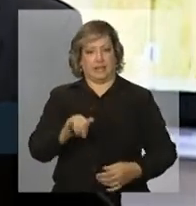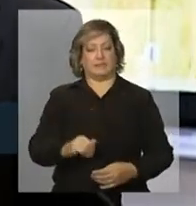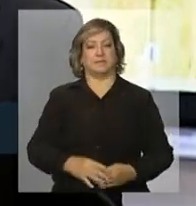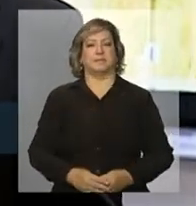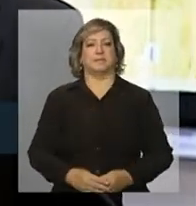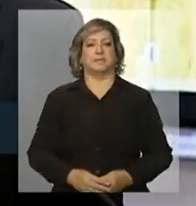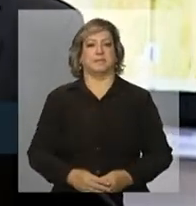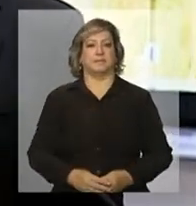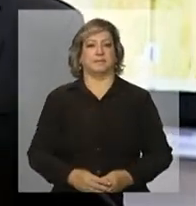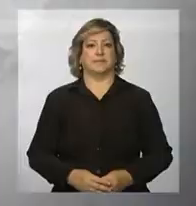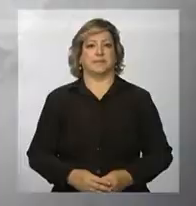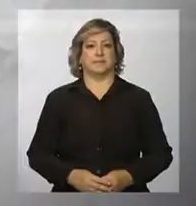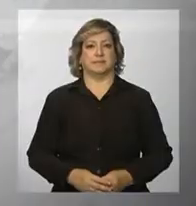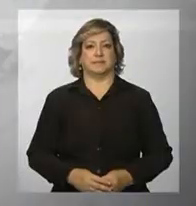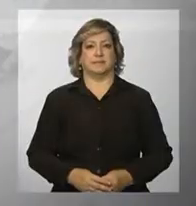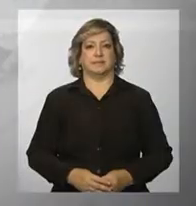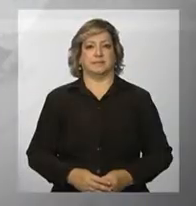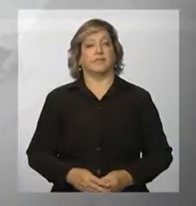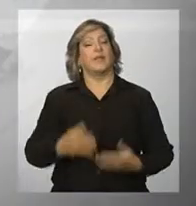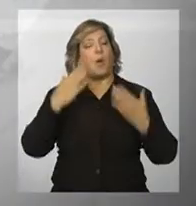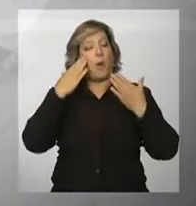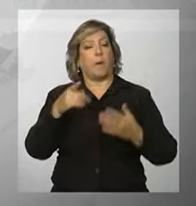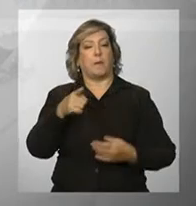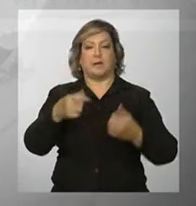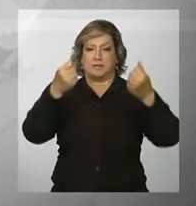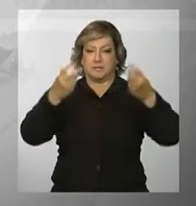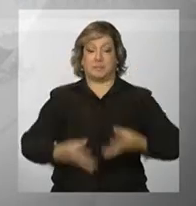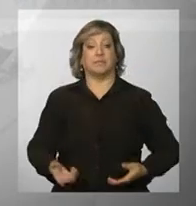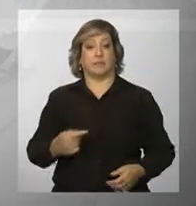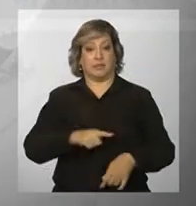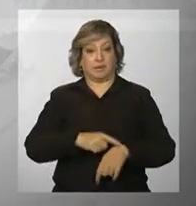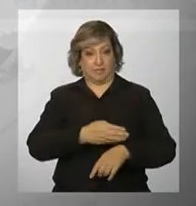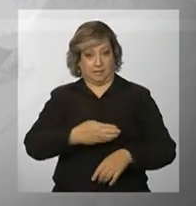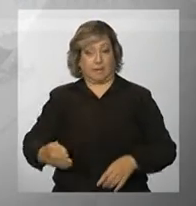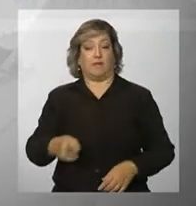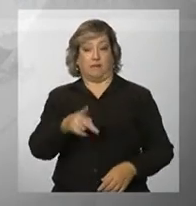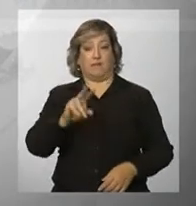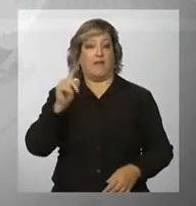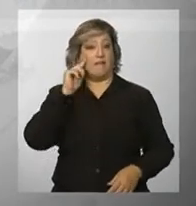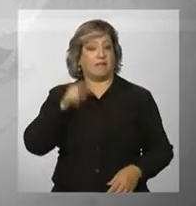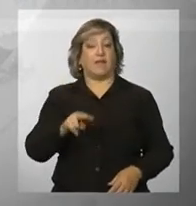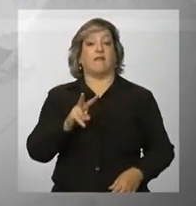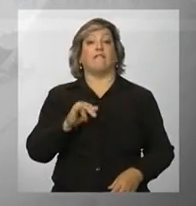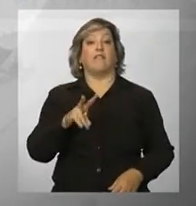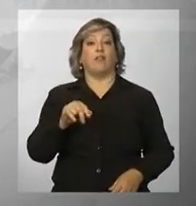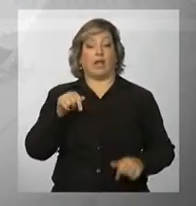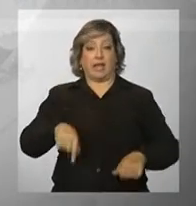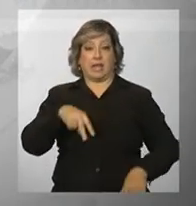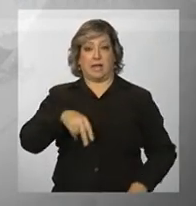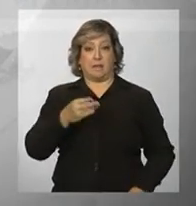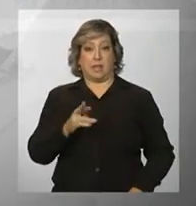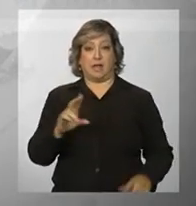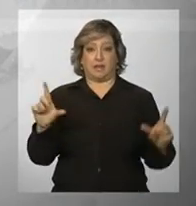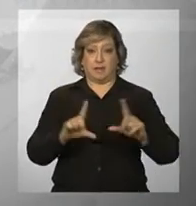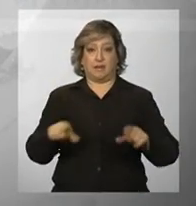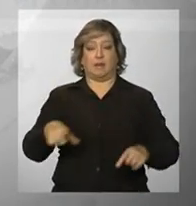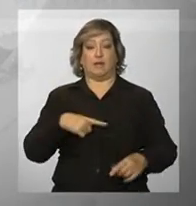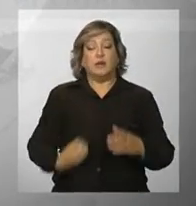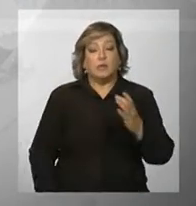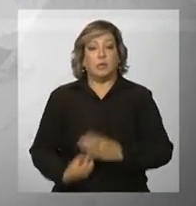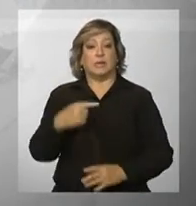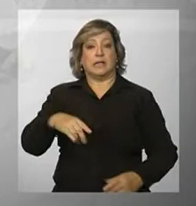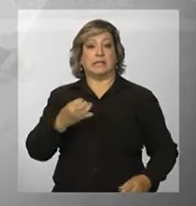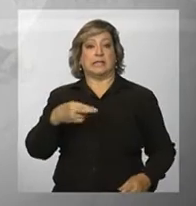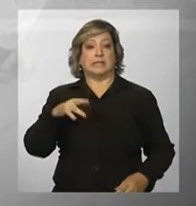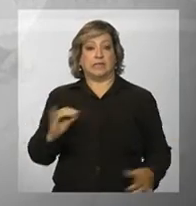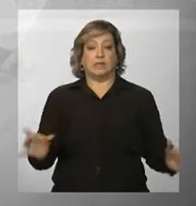Daniele Obrigada Paulo e logo mais você confere ao vivo aqui na NBR a inauguração do Centro Integrado